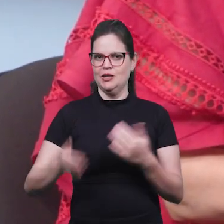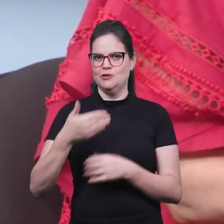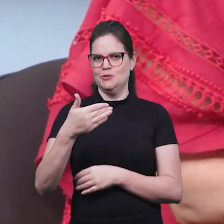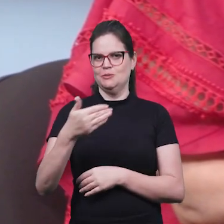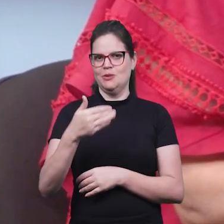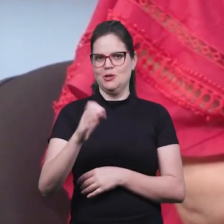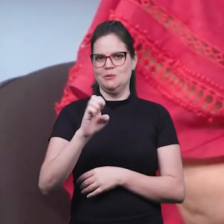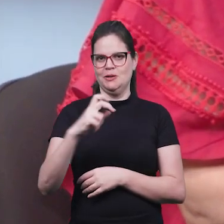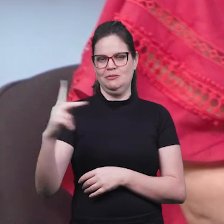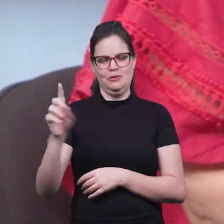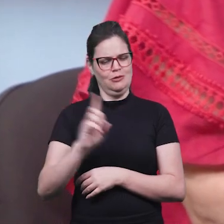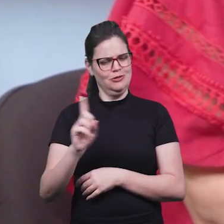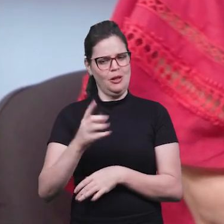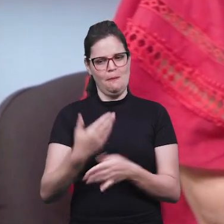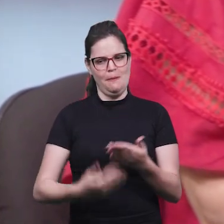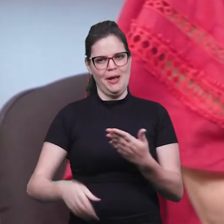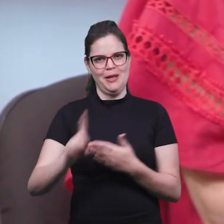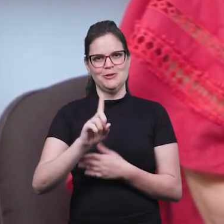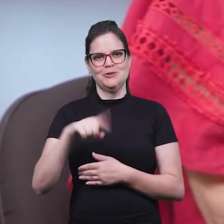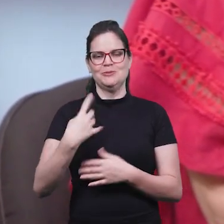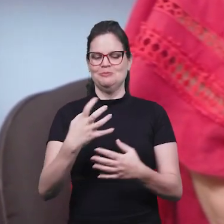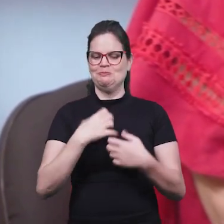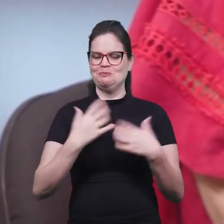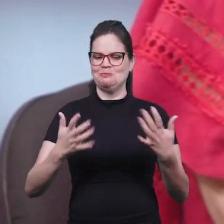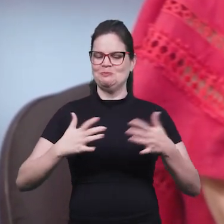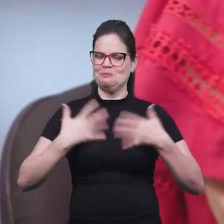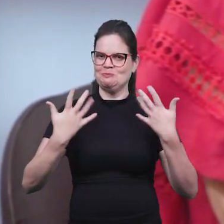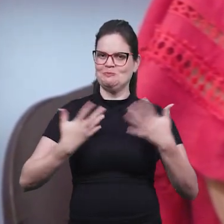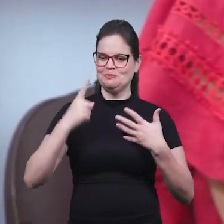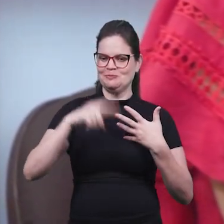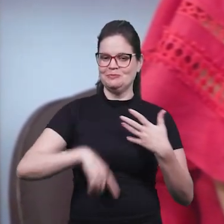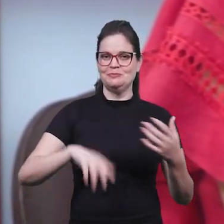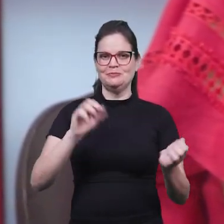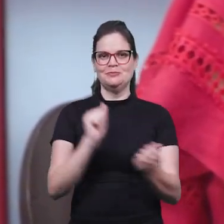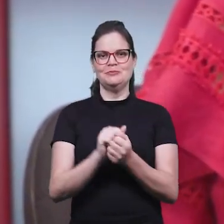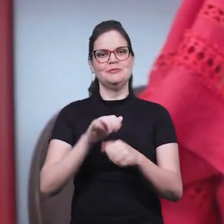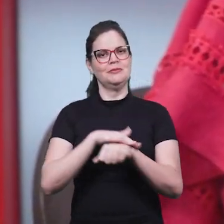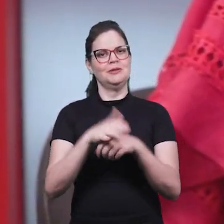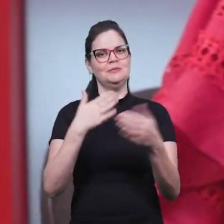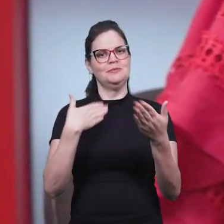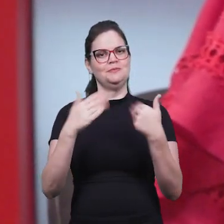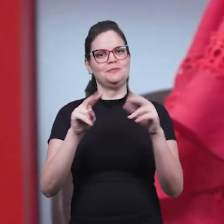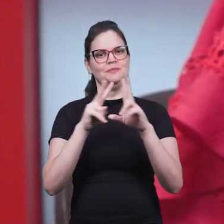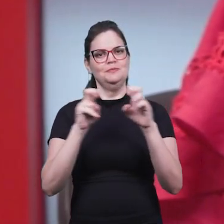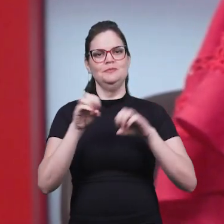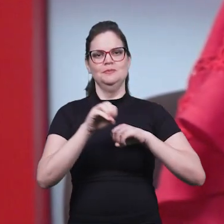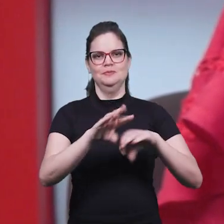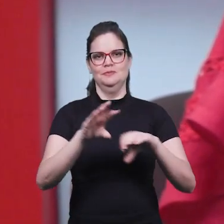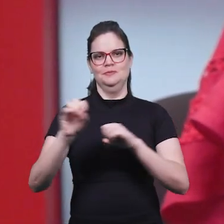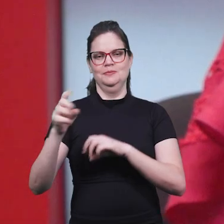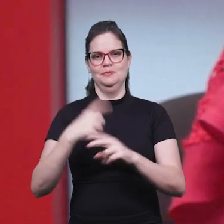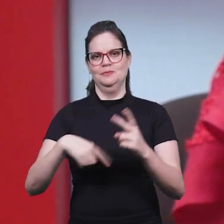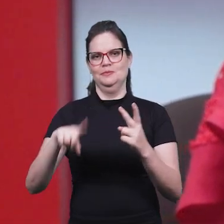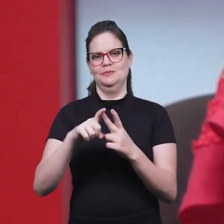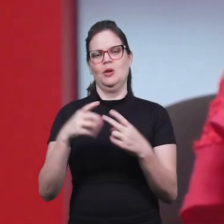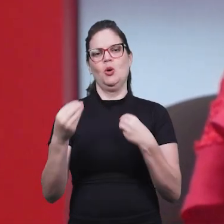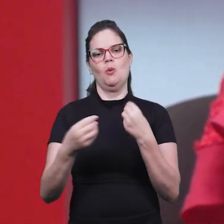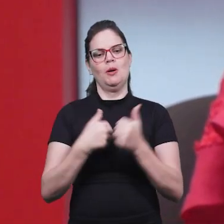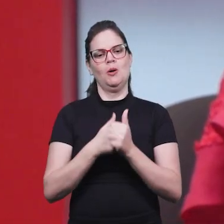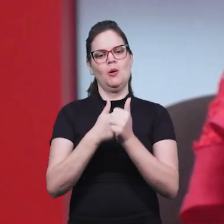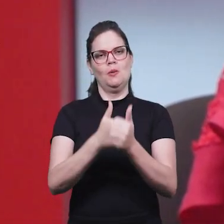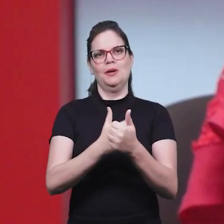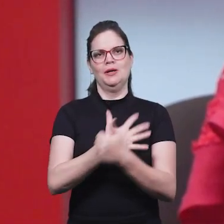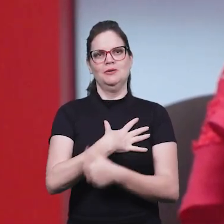episódios. É sempre uma alegria nós estarmos aqui falando sobre educação, falando sobre acompanhamento